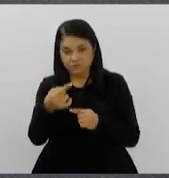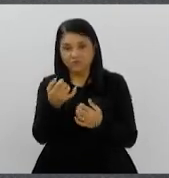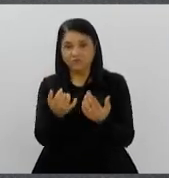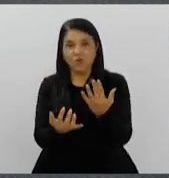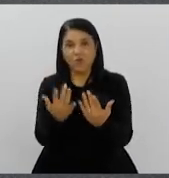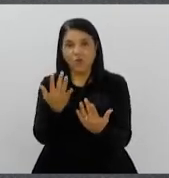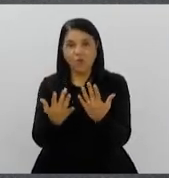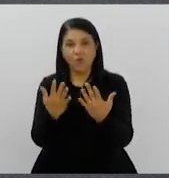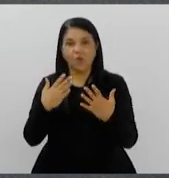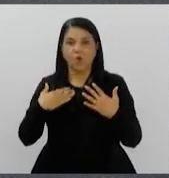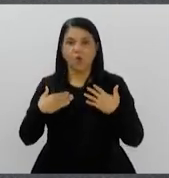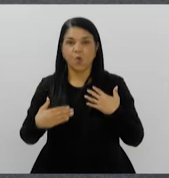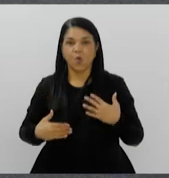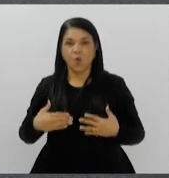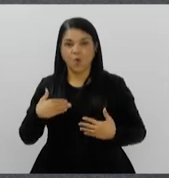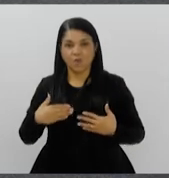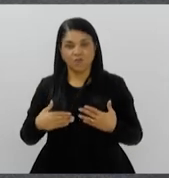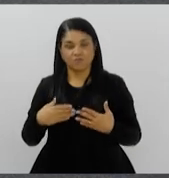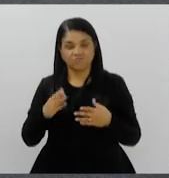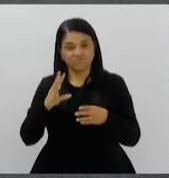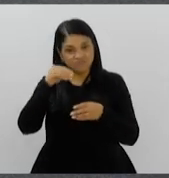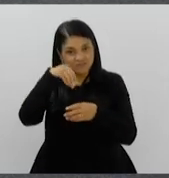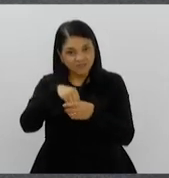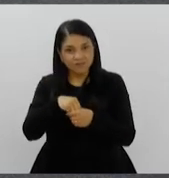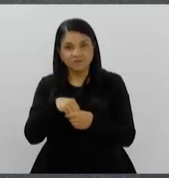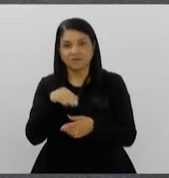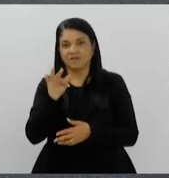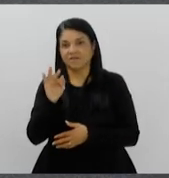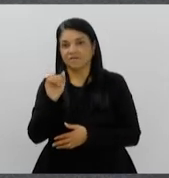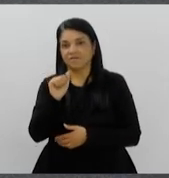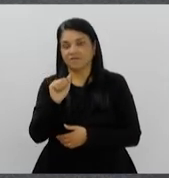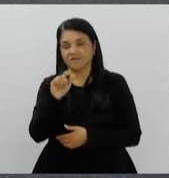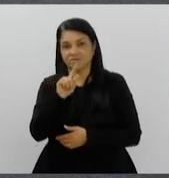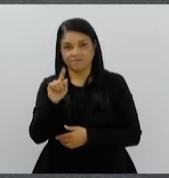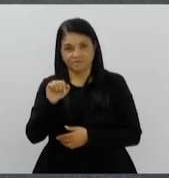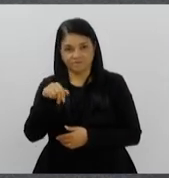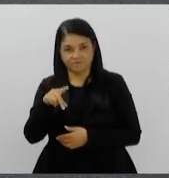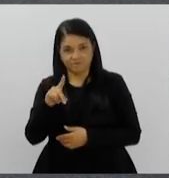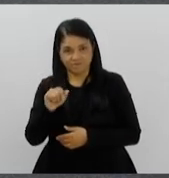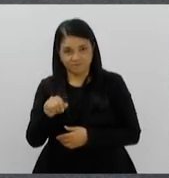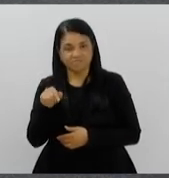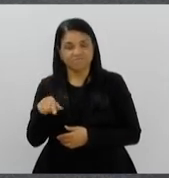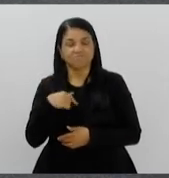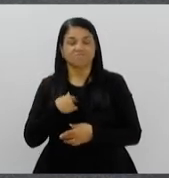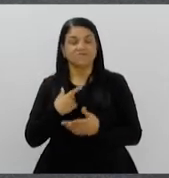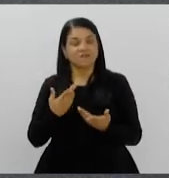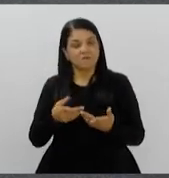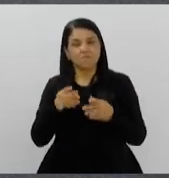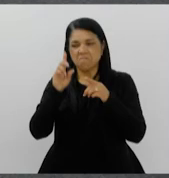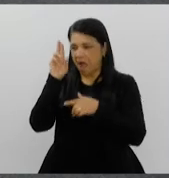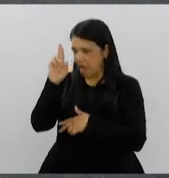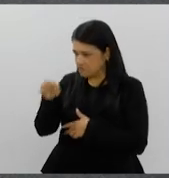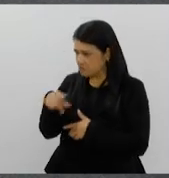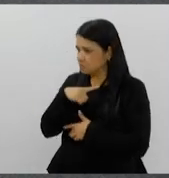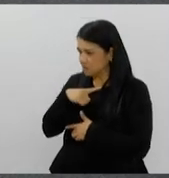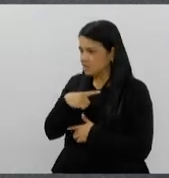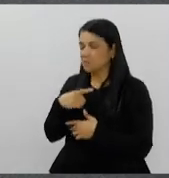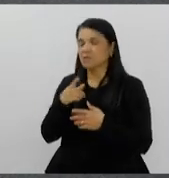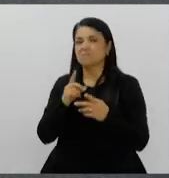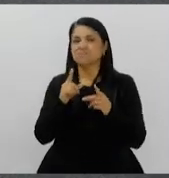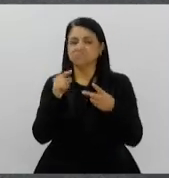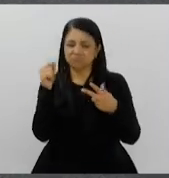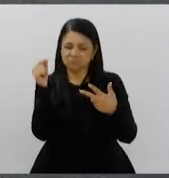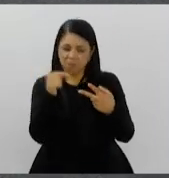incinerados nessa fazenda. Então, Vossa Excelência está coberta de razão, também mencionou a questão do trabalho escravo.